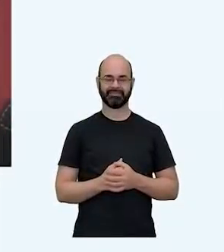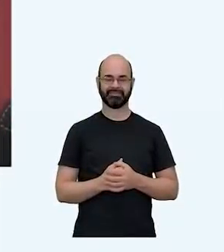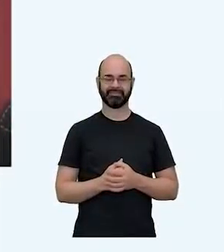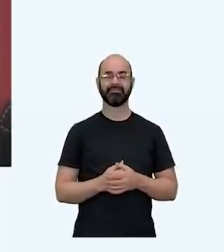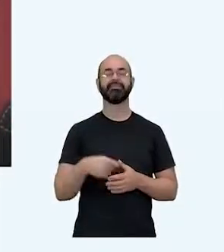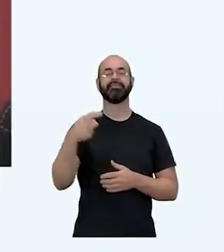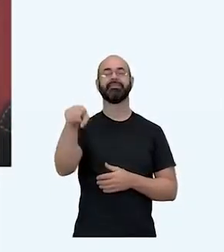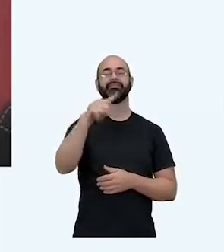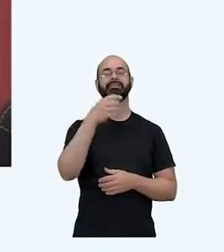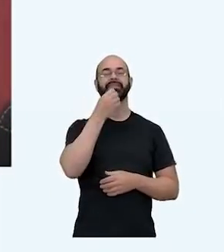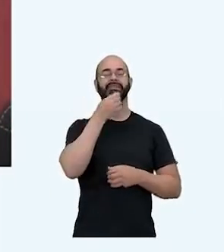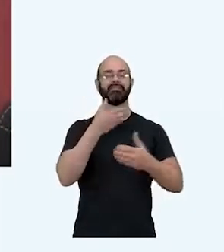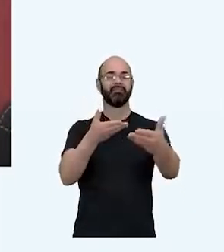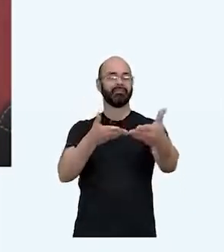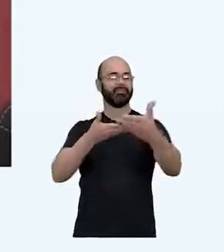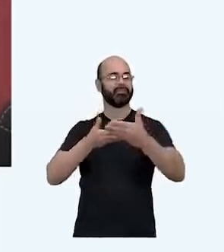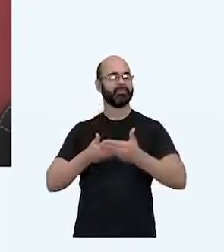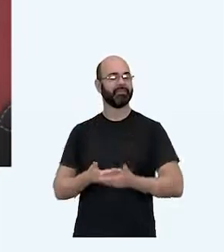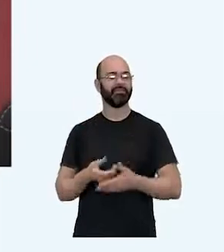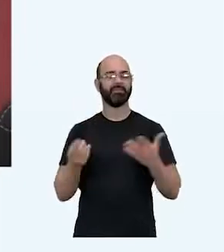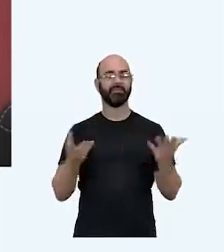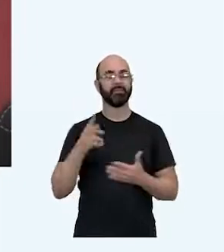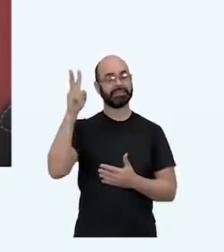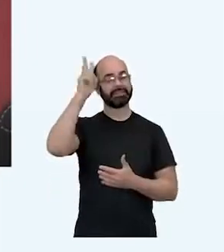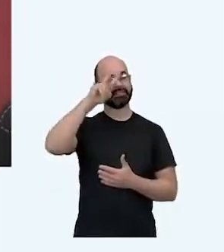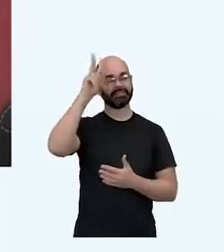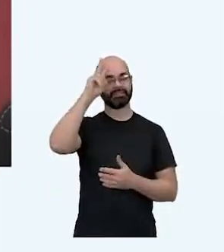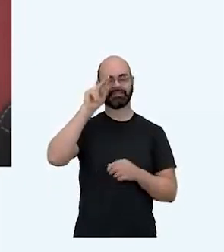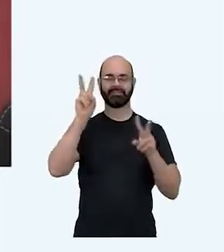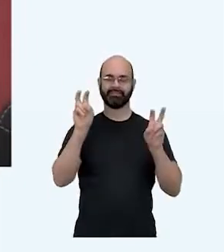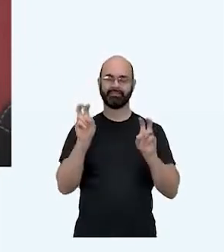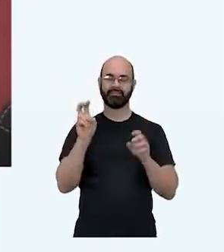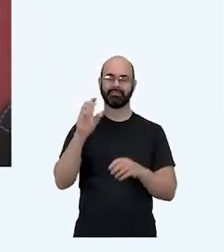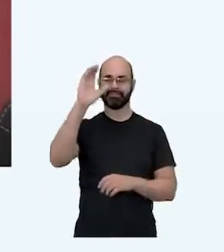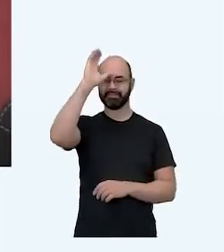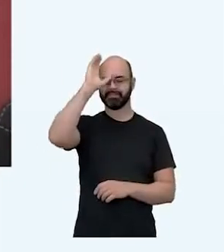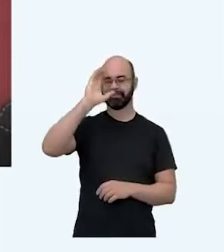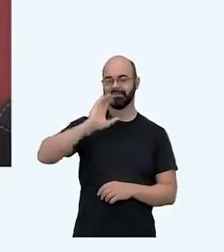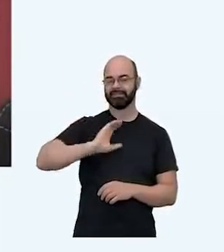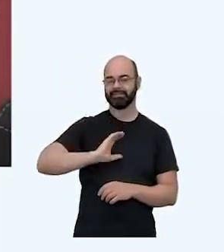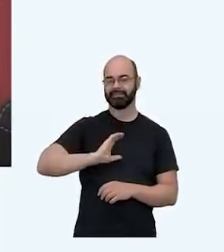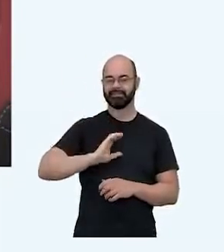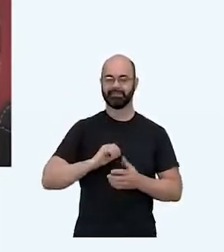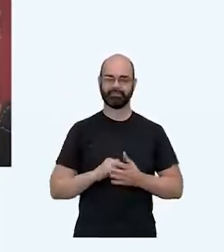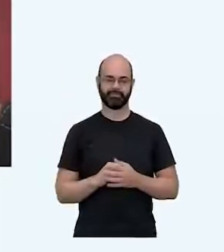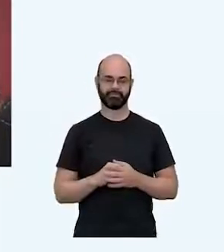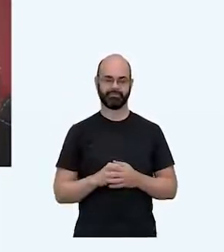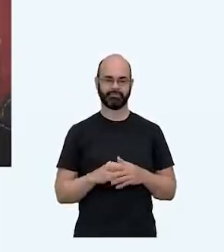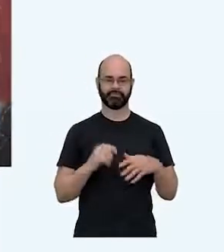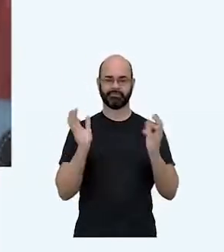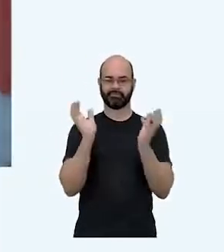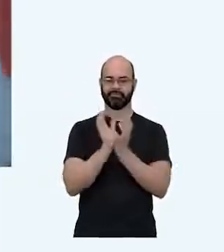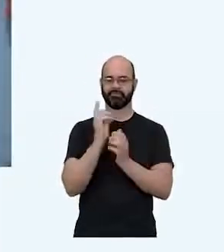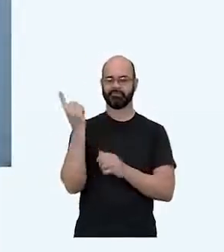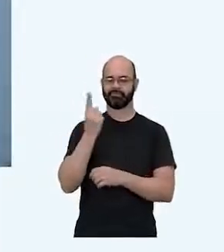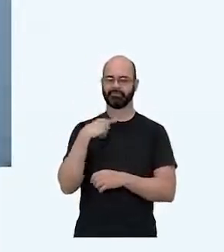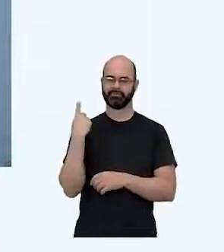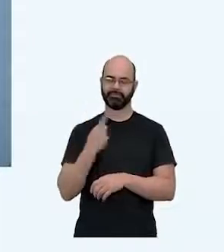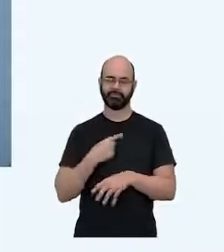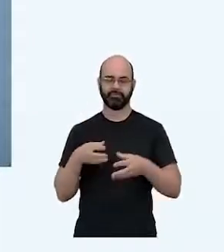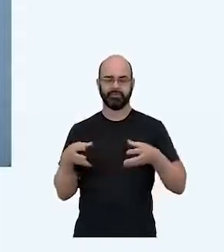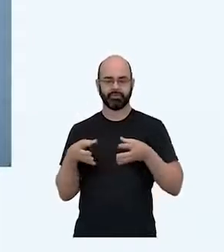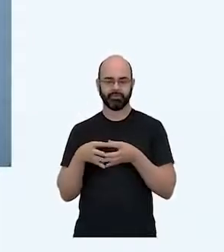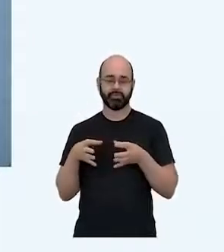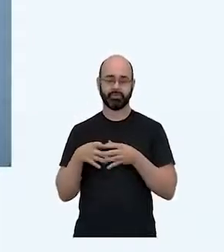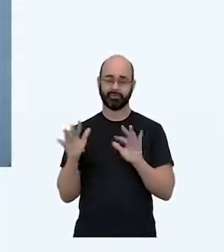Sejam todos bem-vindos. Nossa história é sobre cidadania. O primeiro grupo no qual vivemos é a